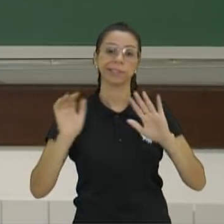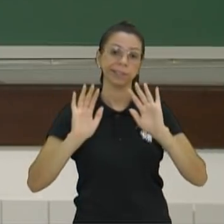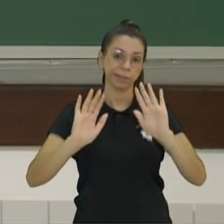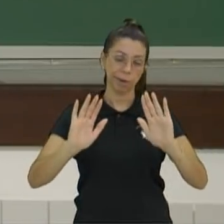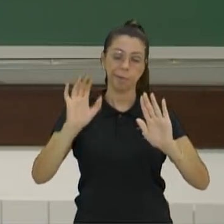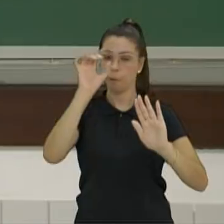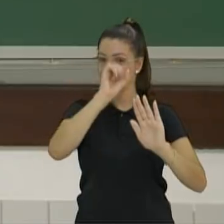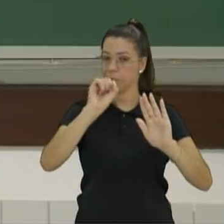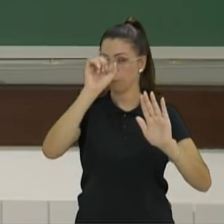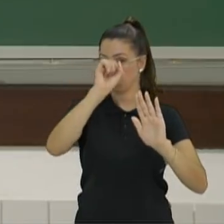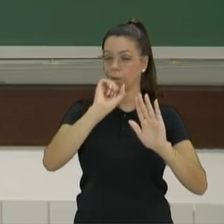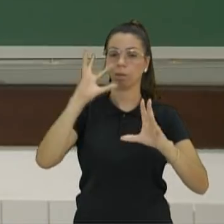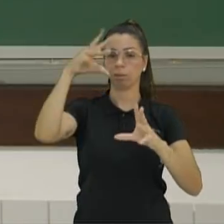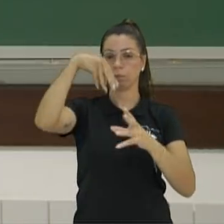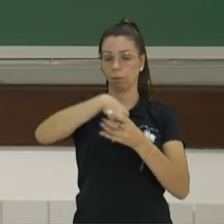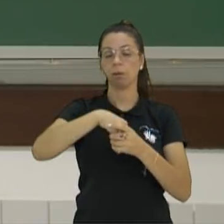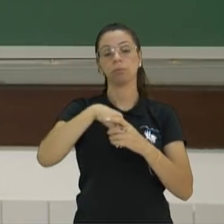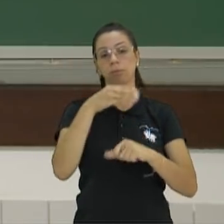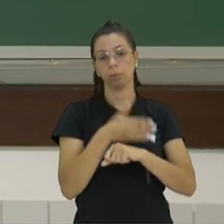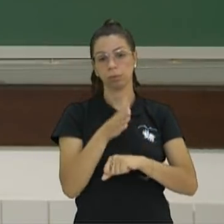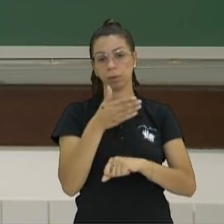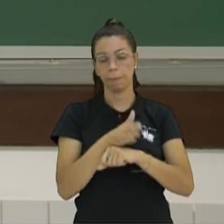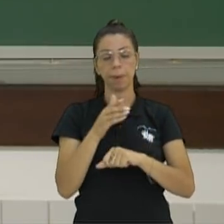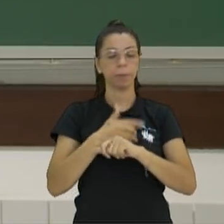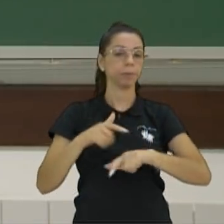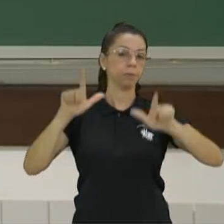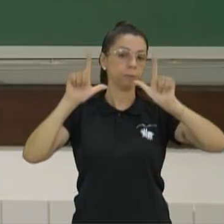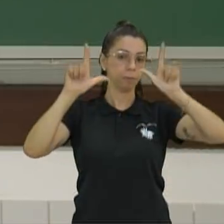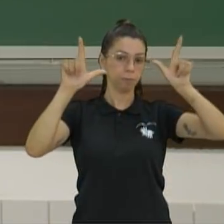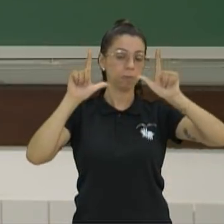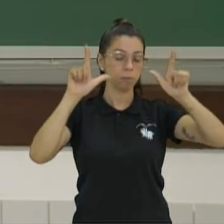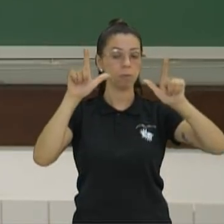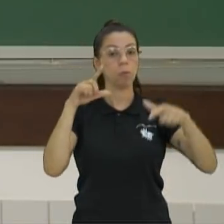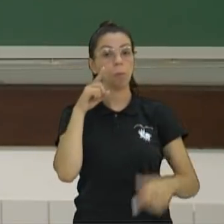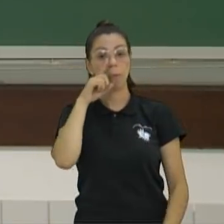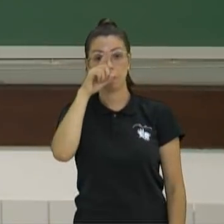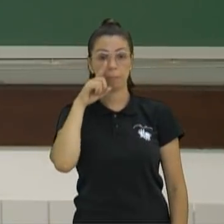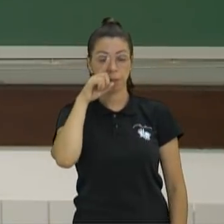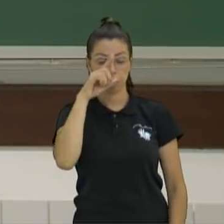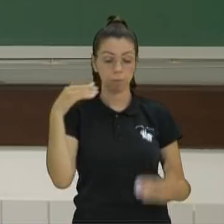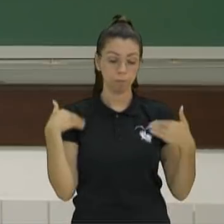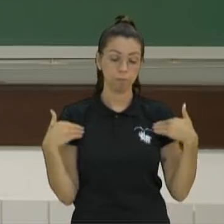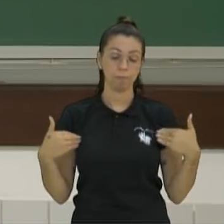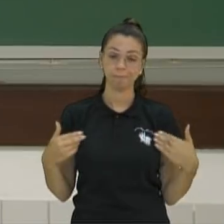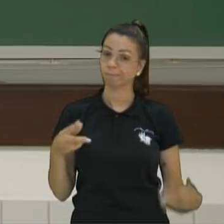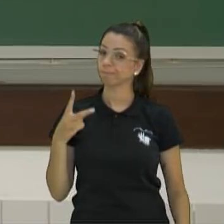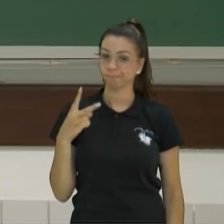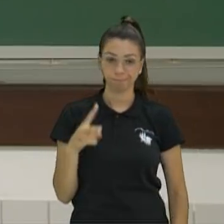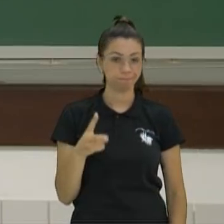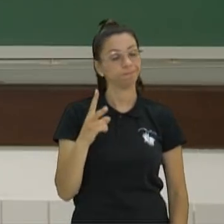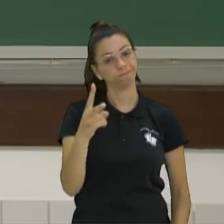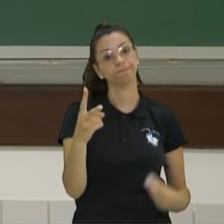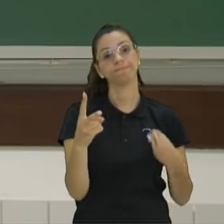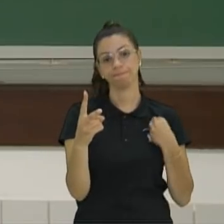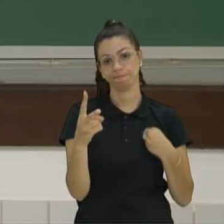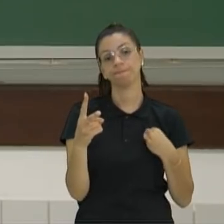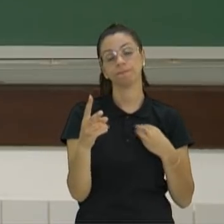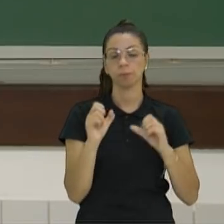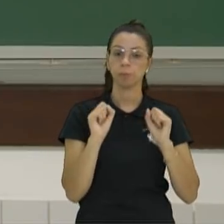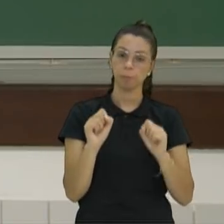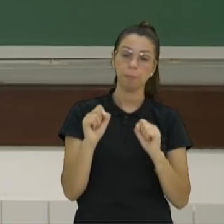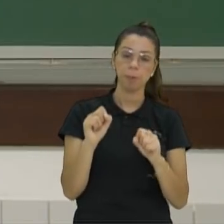nós aprendemos dentro dessas atividades de aventura é que o risco físico sempre existe. Pode